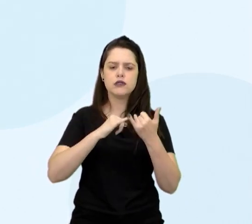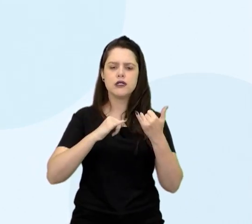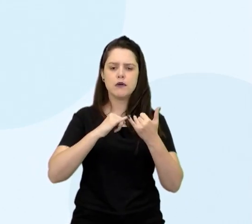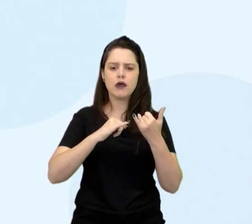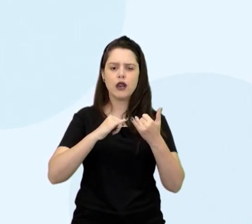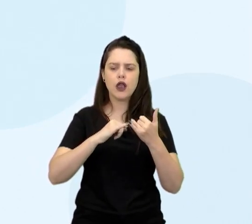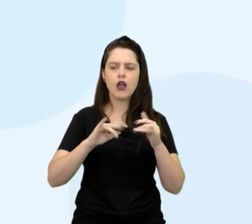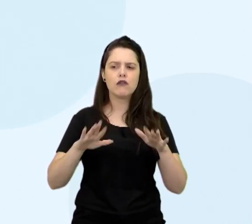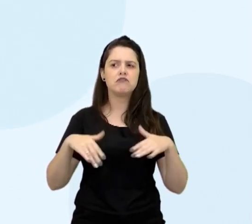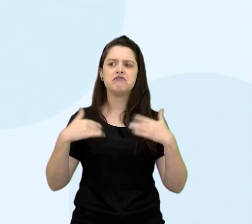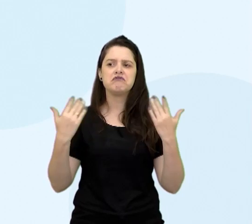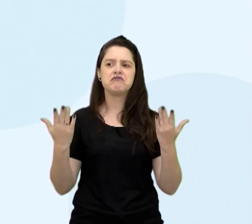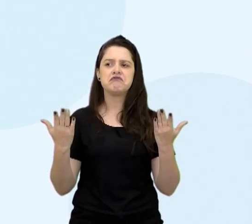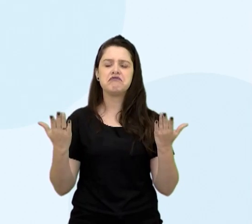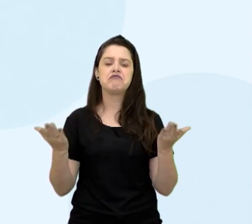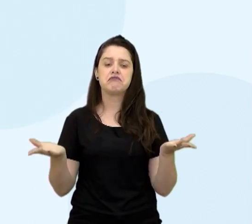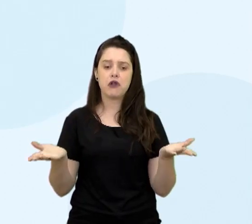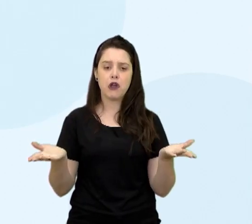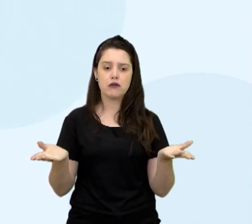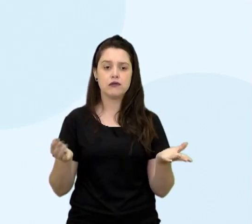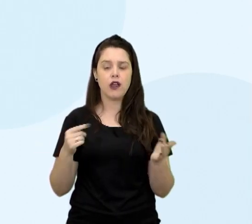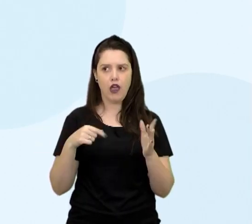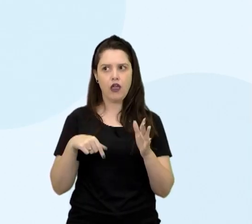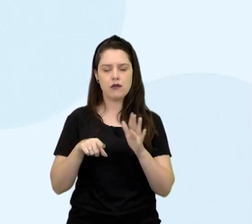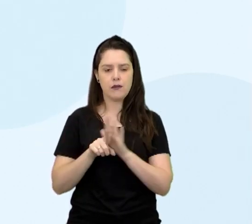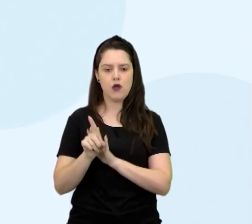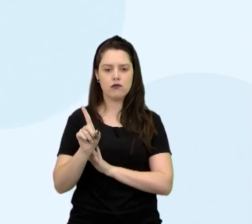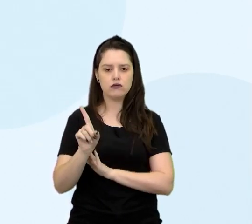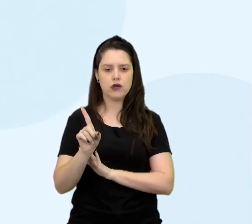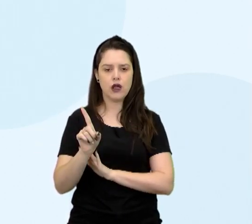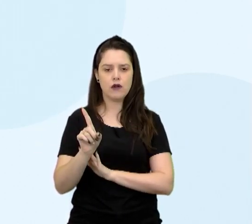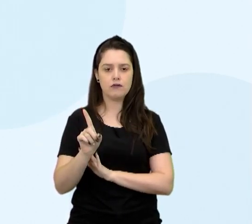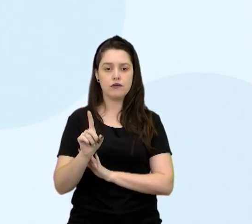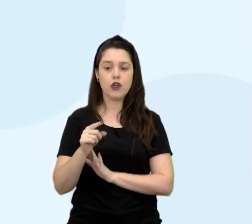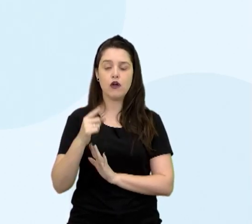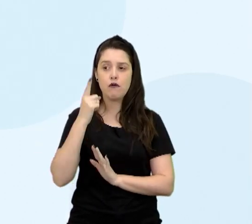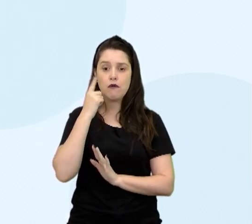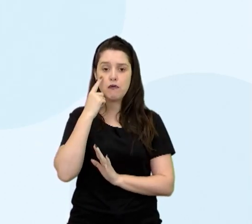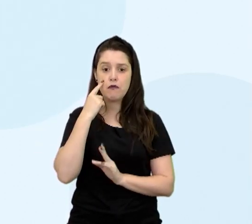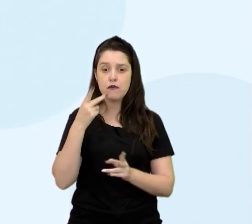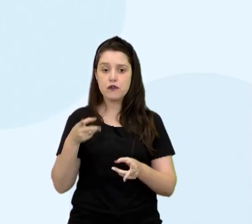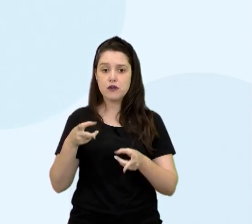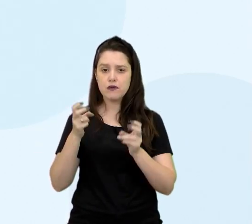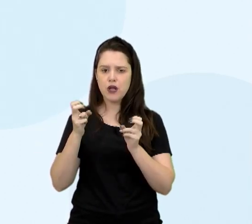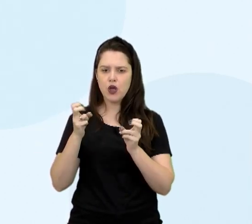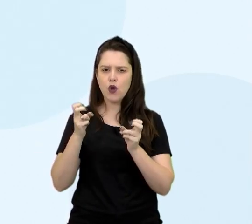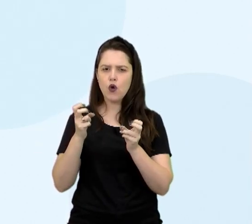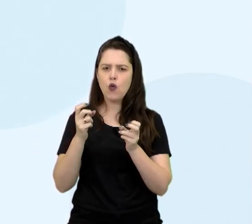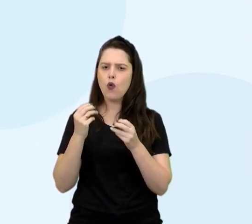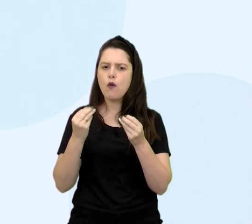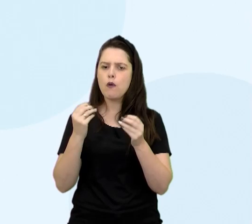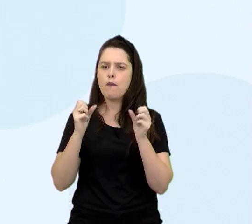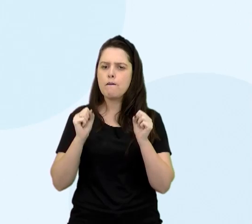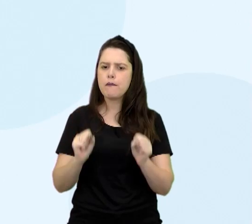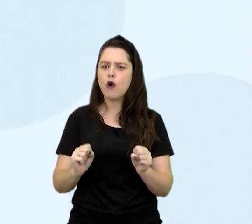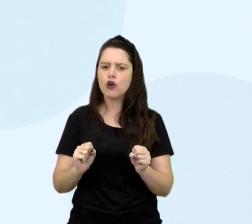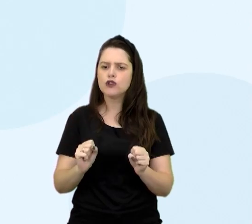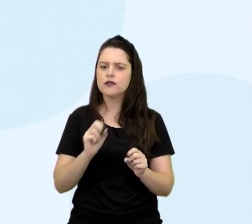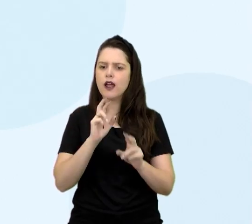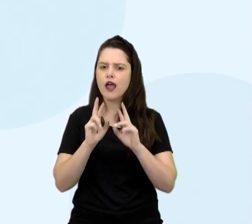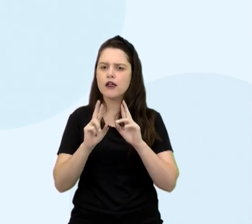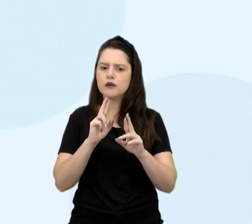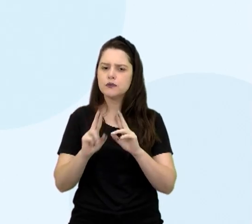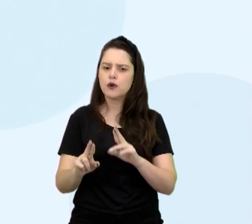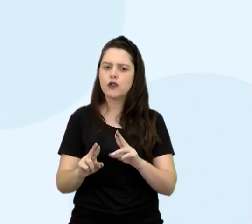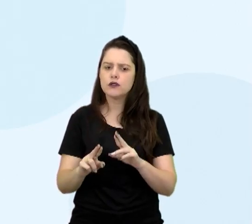semelhante, qual seria o caso? Essa é a pergunta. Então, vamos observar, olha, o que a gente pode... vou direto aqui para a resposta, não, e eu